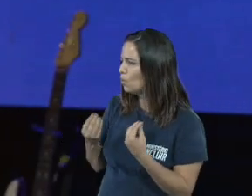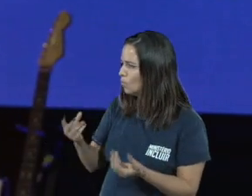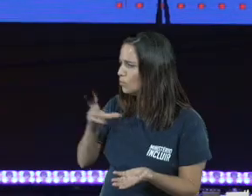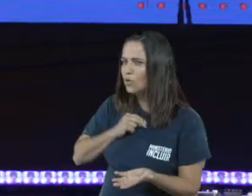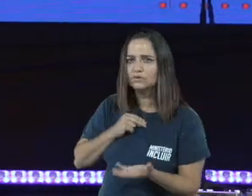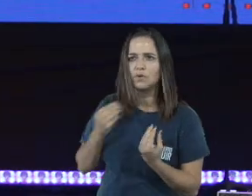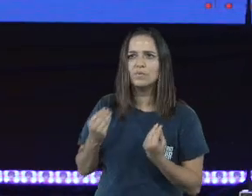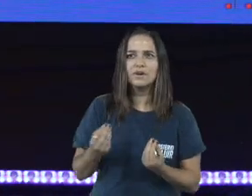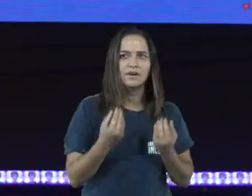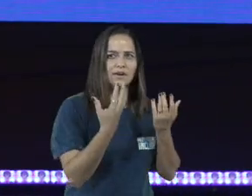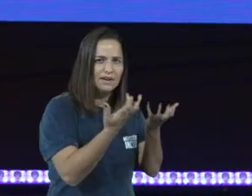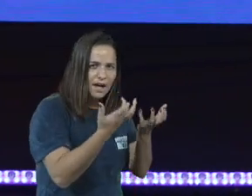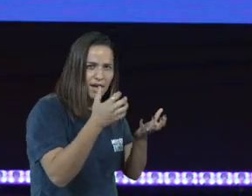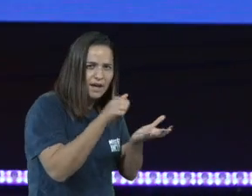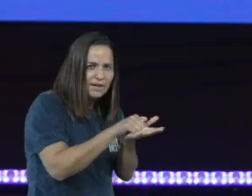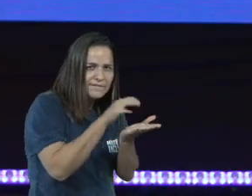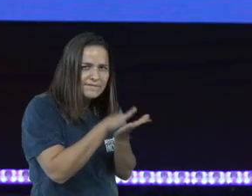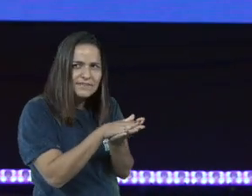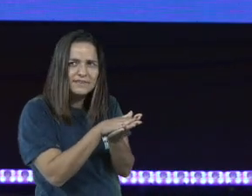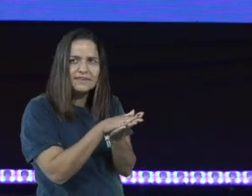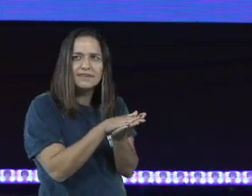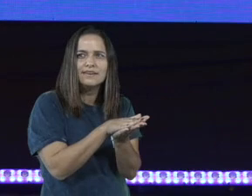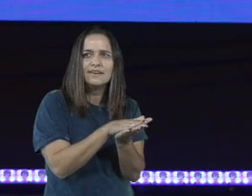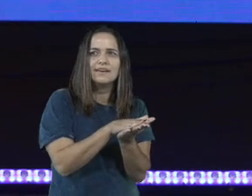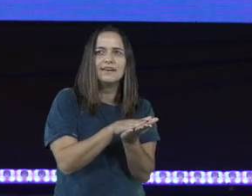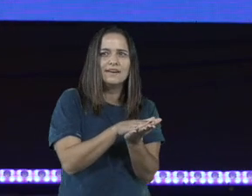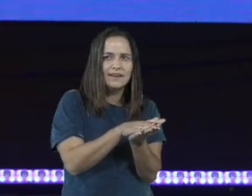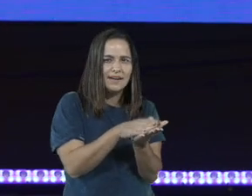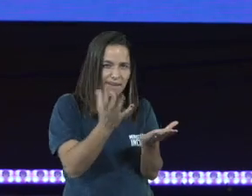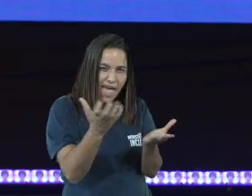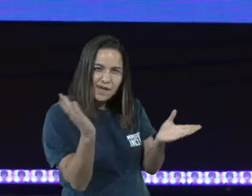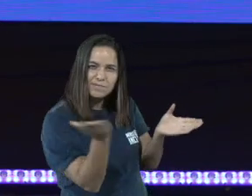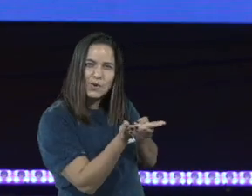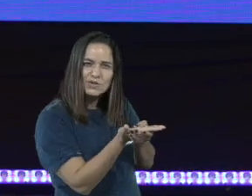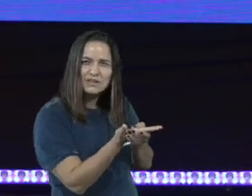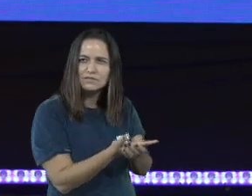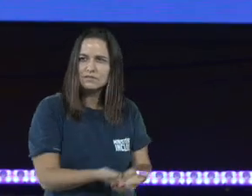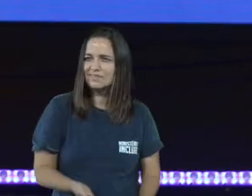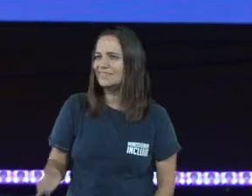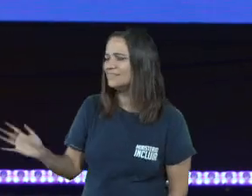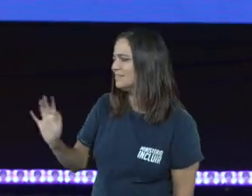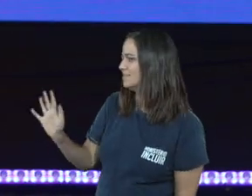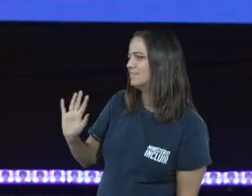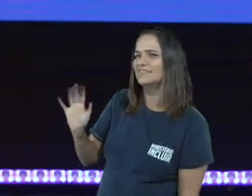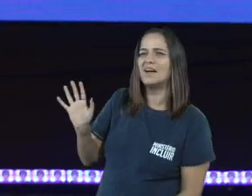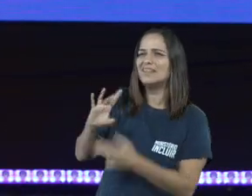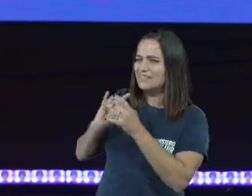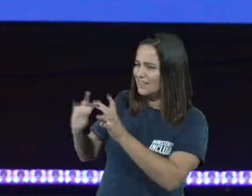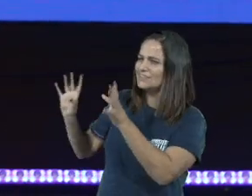reproduzido vou deixar ele deixa vou querer ficar com seu nada deixa que bom tomara que ele venda